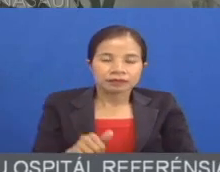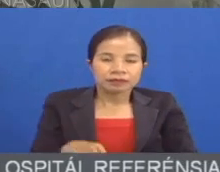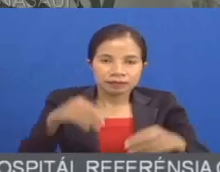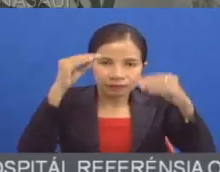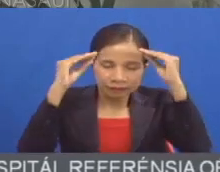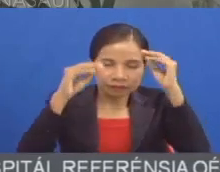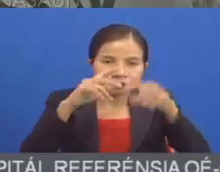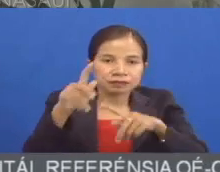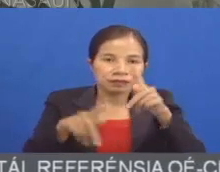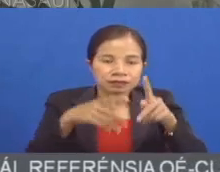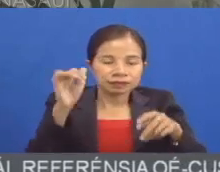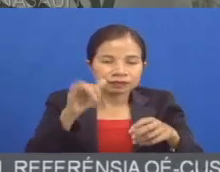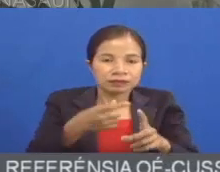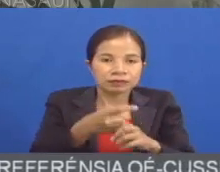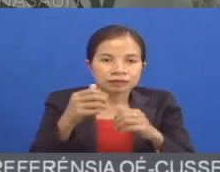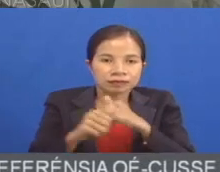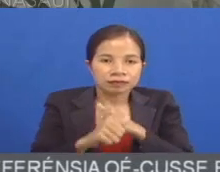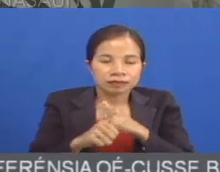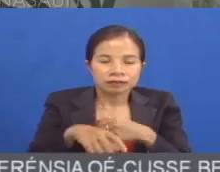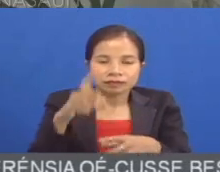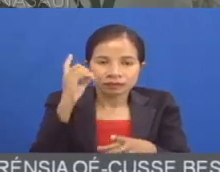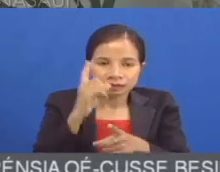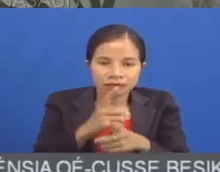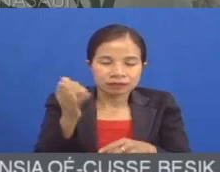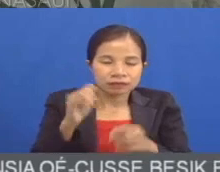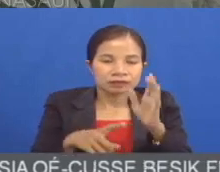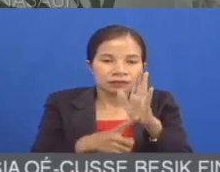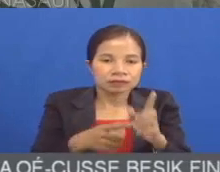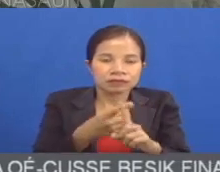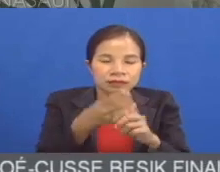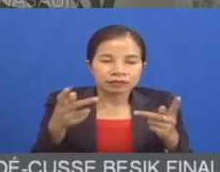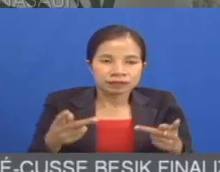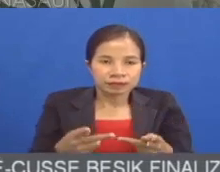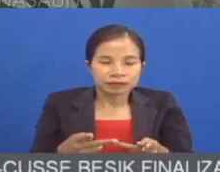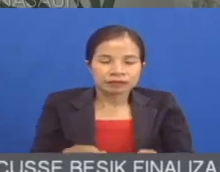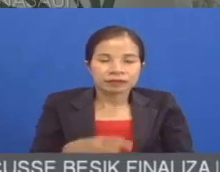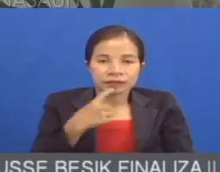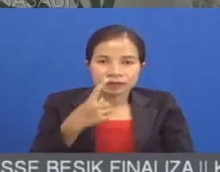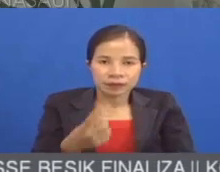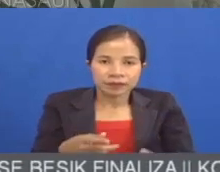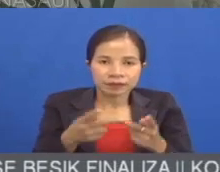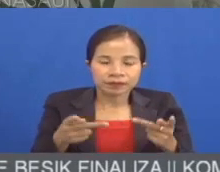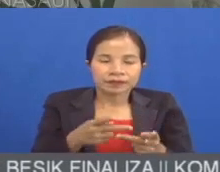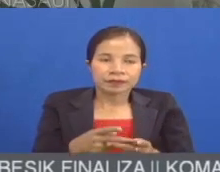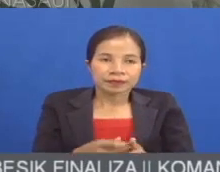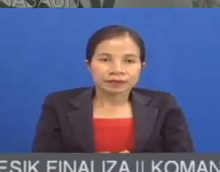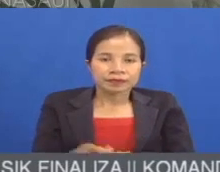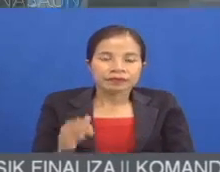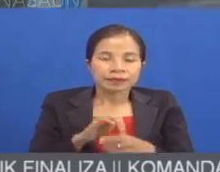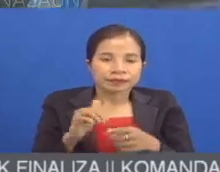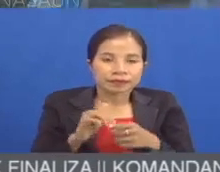educa comunidade sira lihusi ação real, nebe que sira hatudu lihusi jardim. Ne acrescenta formação no capacitação